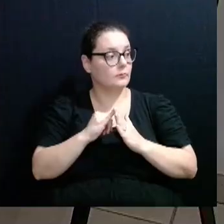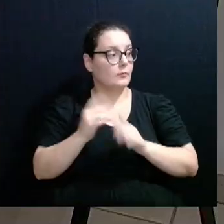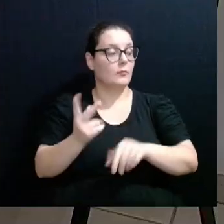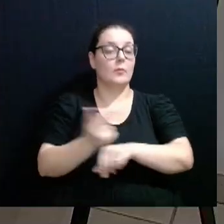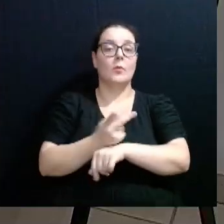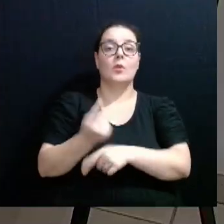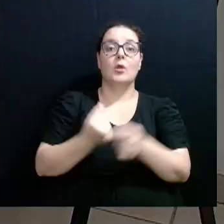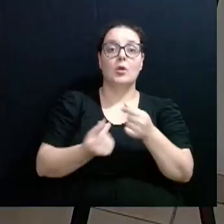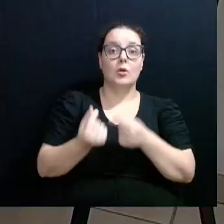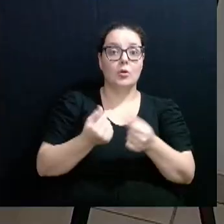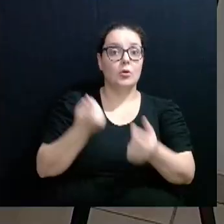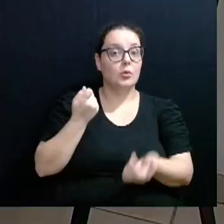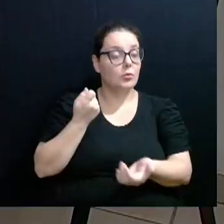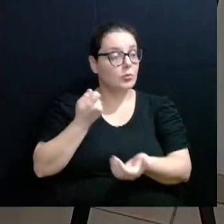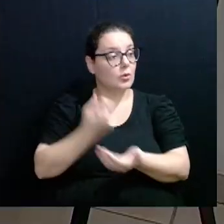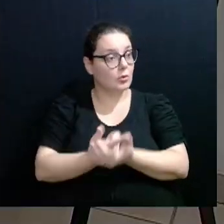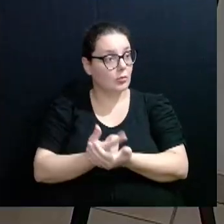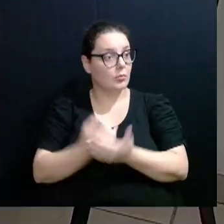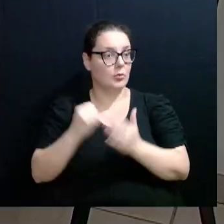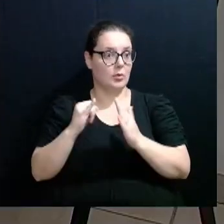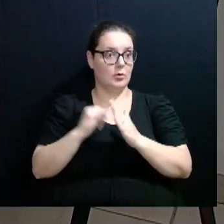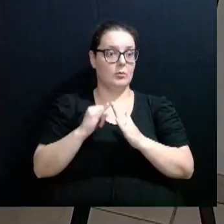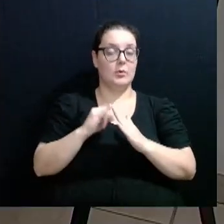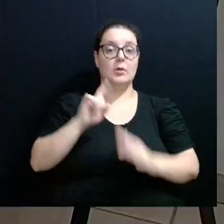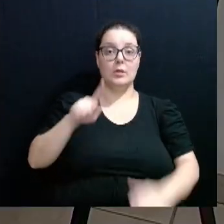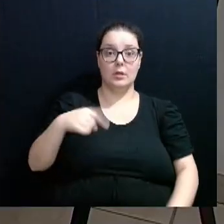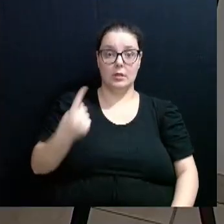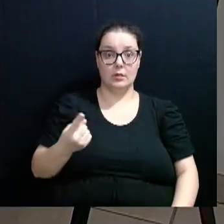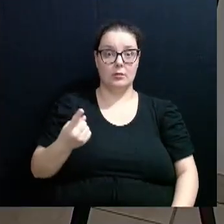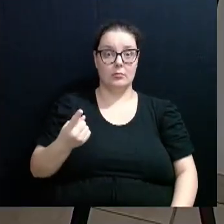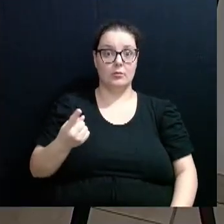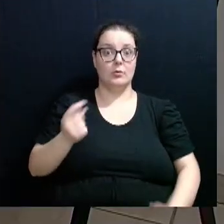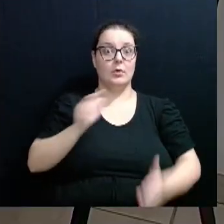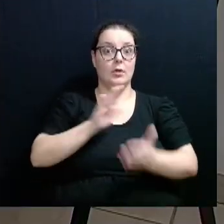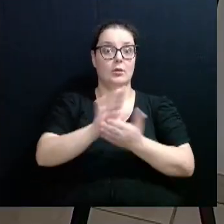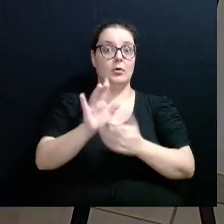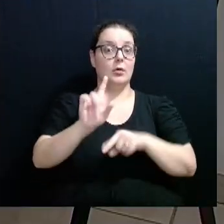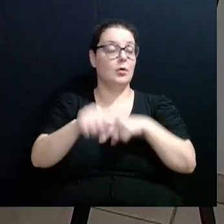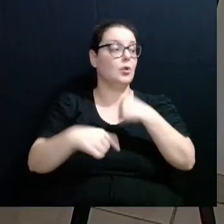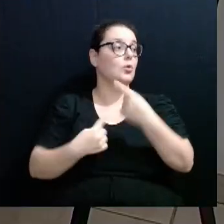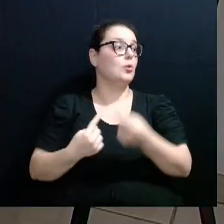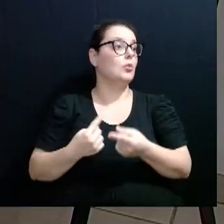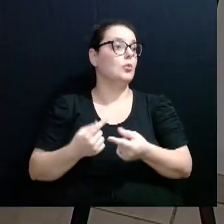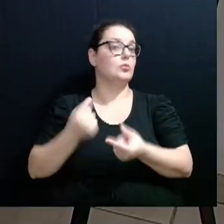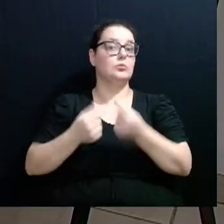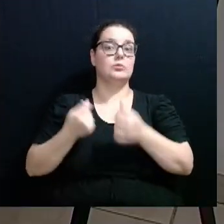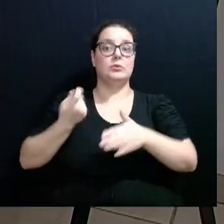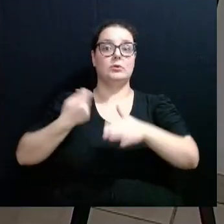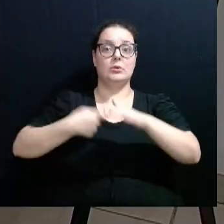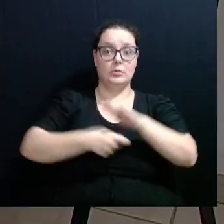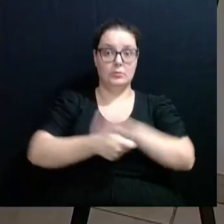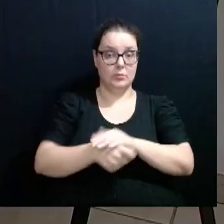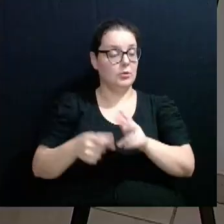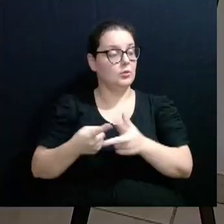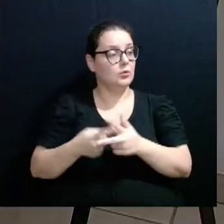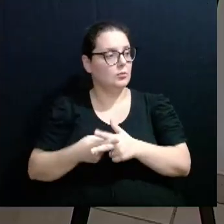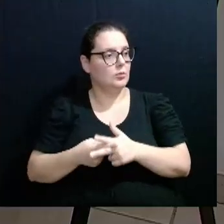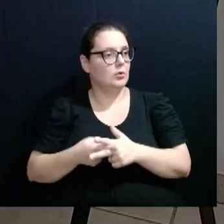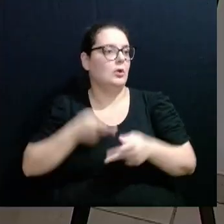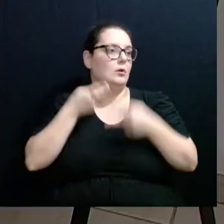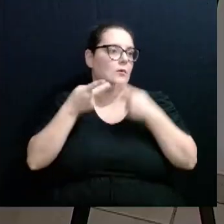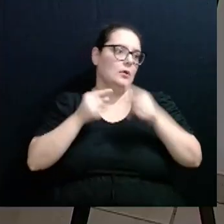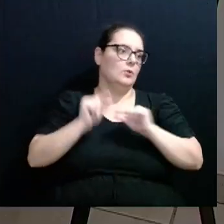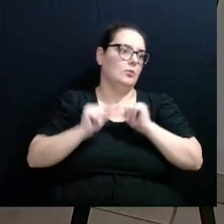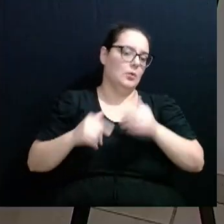esse imóvel e depois gastar um outro dinheiro investindo na reforma desse imóvel. Me fala um pouquinho desse processo.